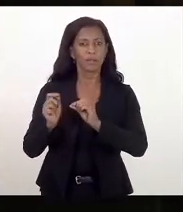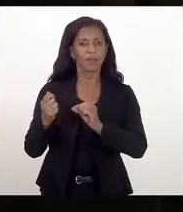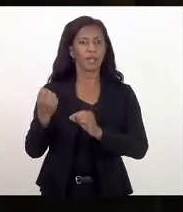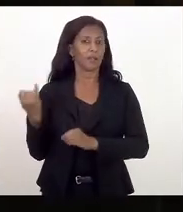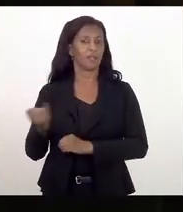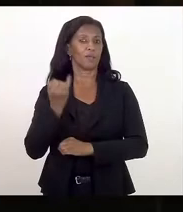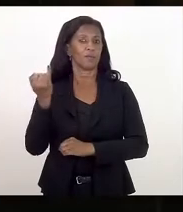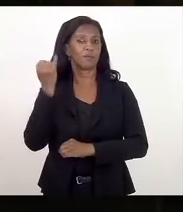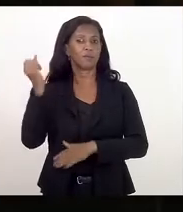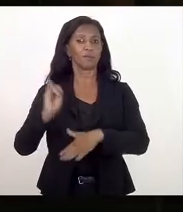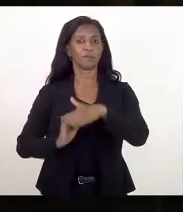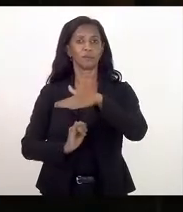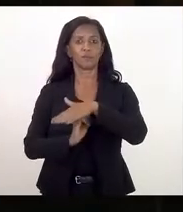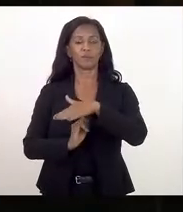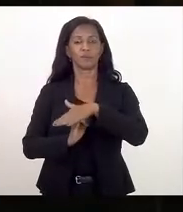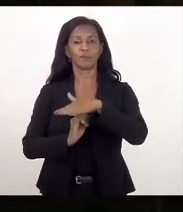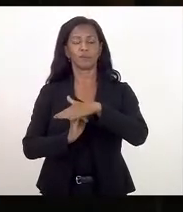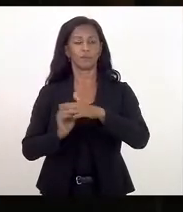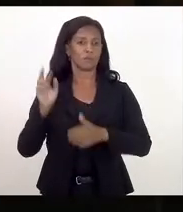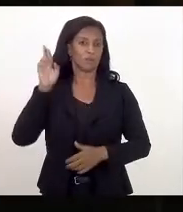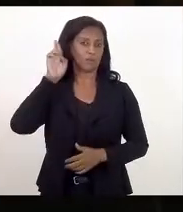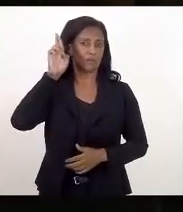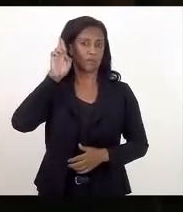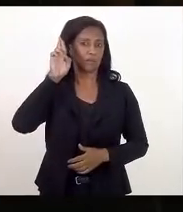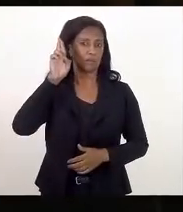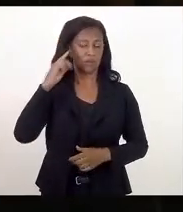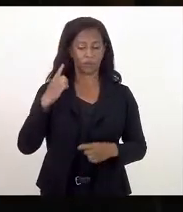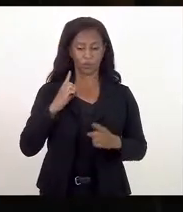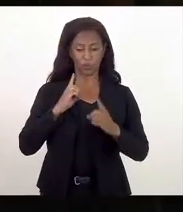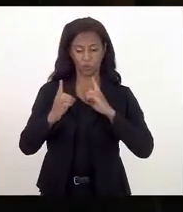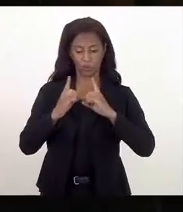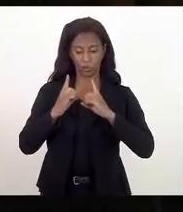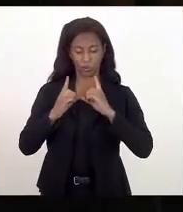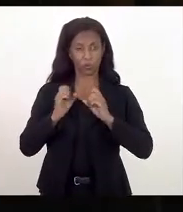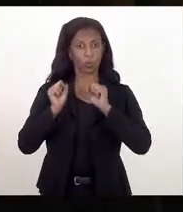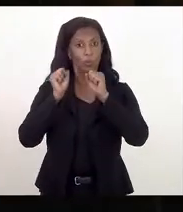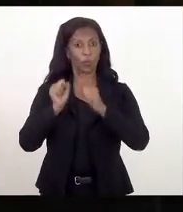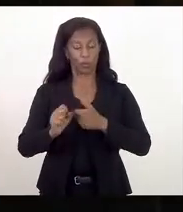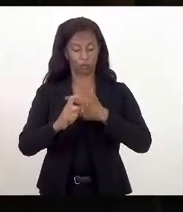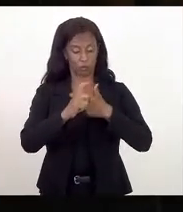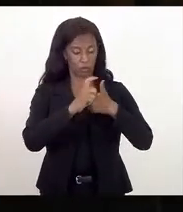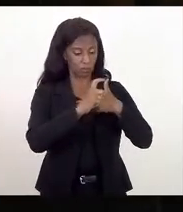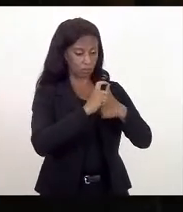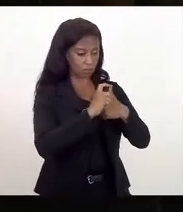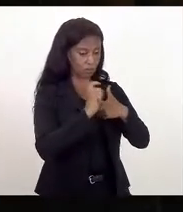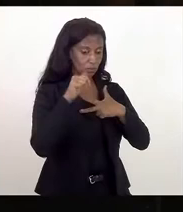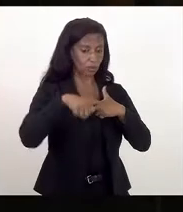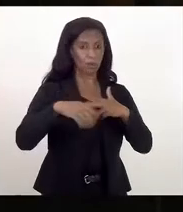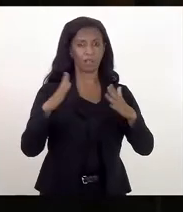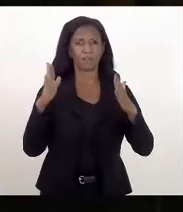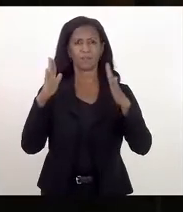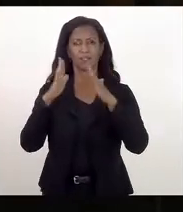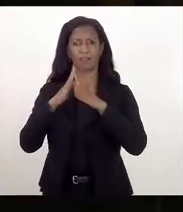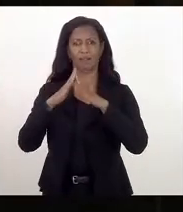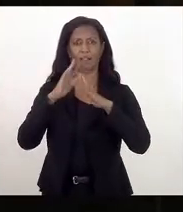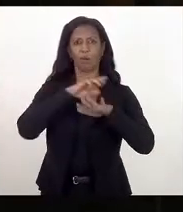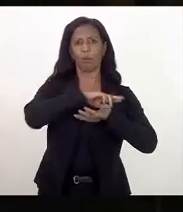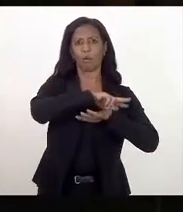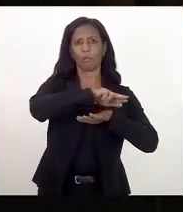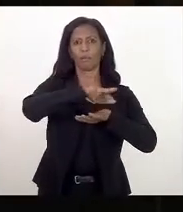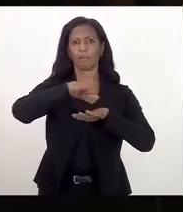mas também com responsabilidade, discutindo com o Poder Executivo, com essa Casa, diversas vezes,